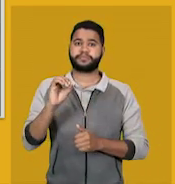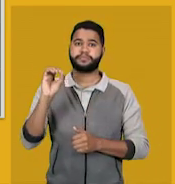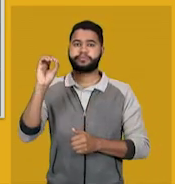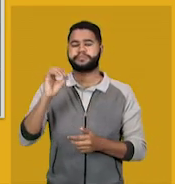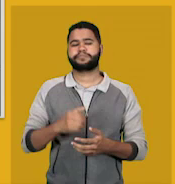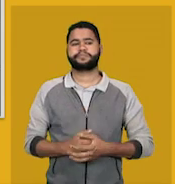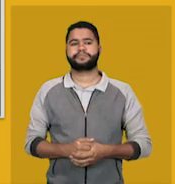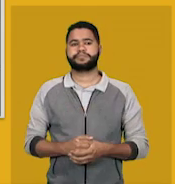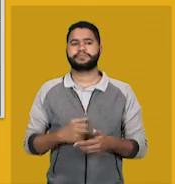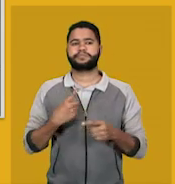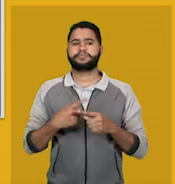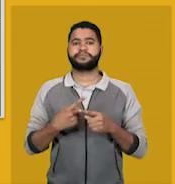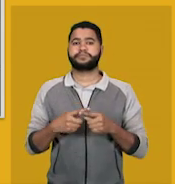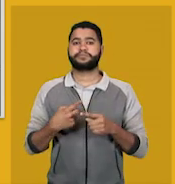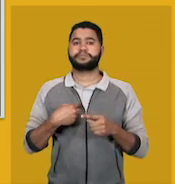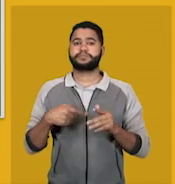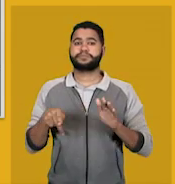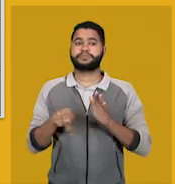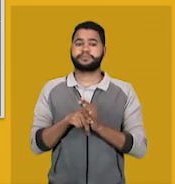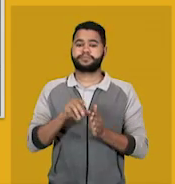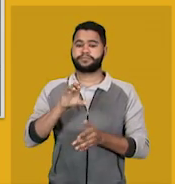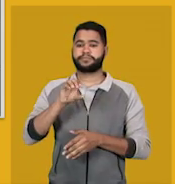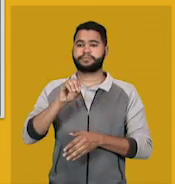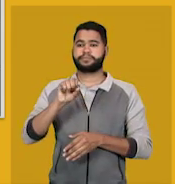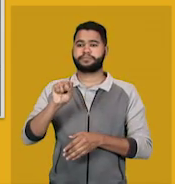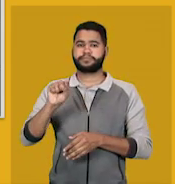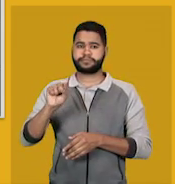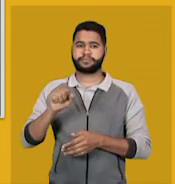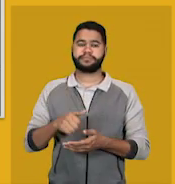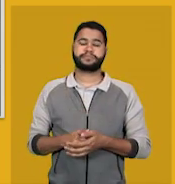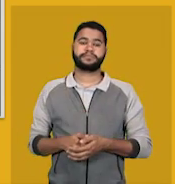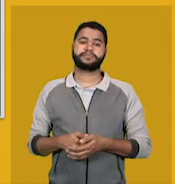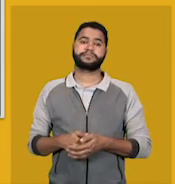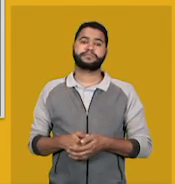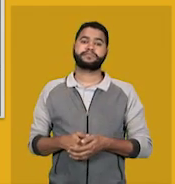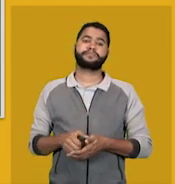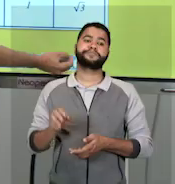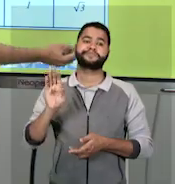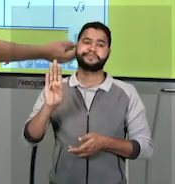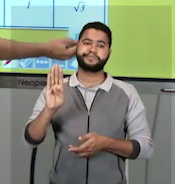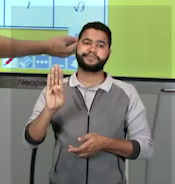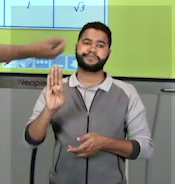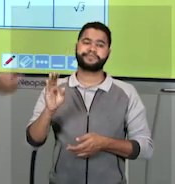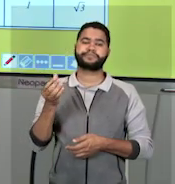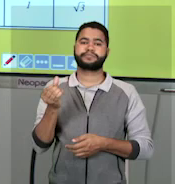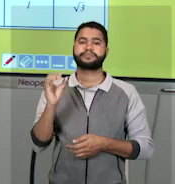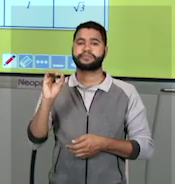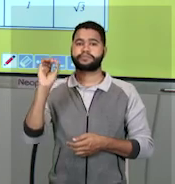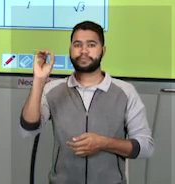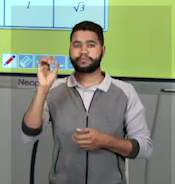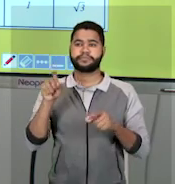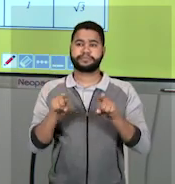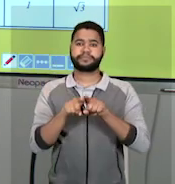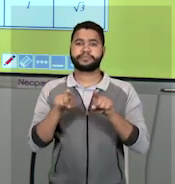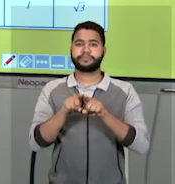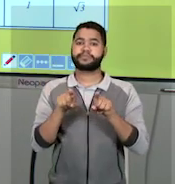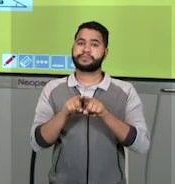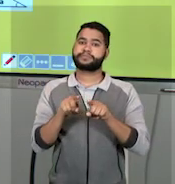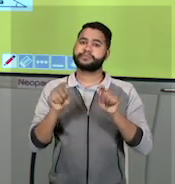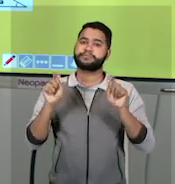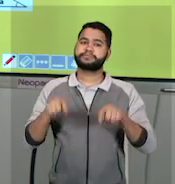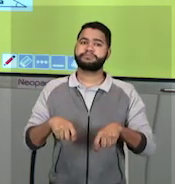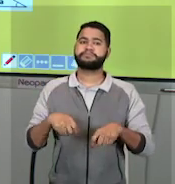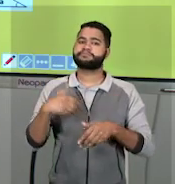graus. Por quê? Eu estou trabalhando com cosseno. Então, o ângulo B mede 60 graus. E dessa forma que nós vamos